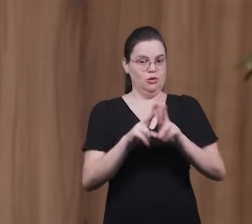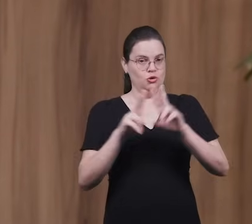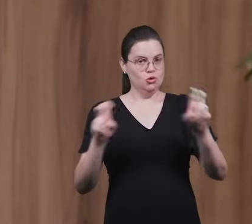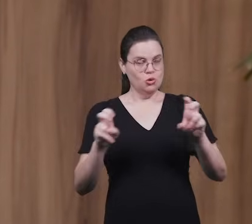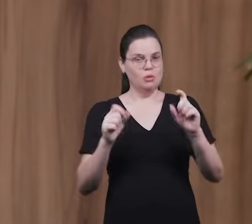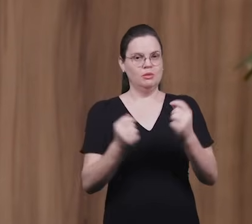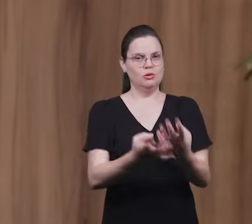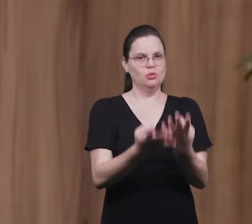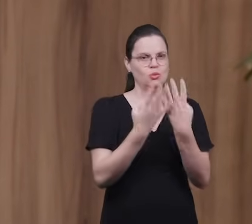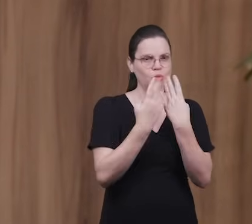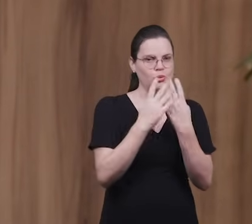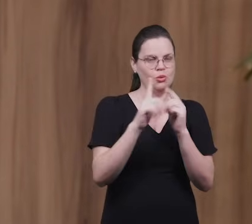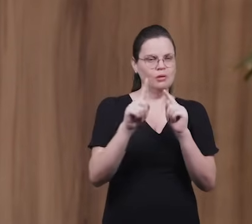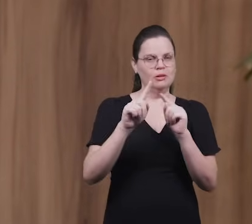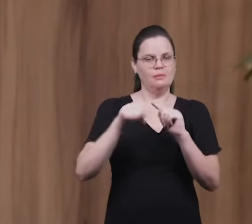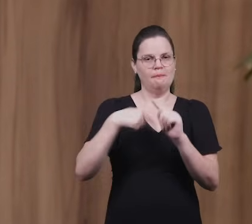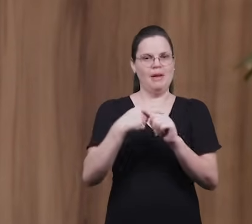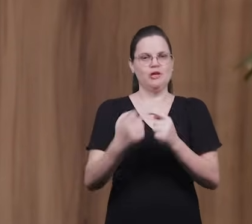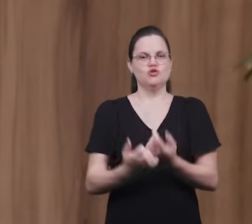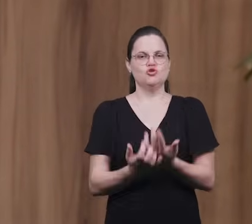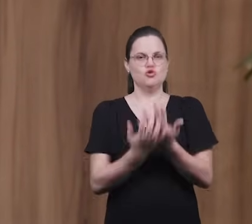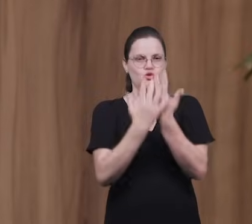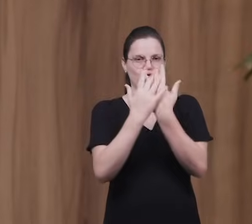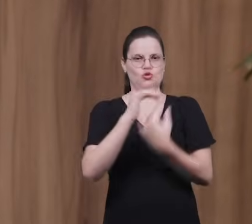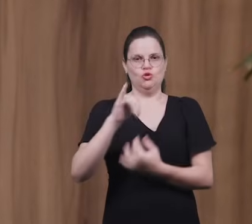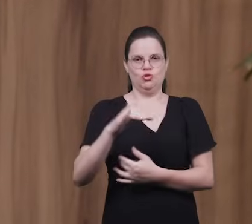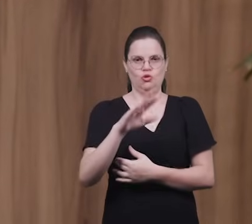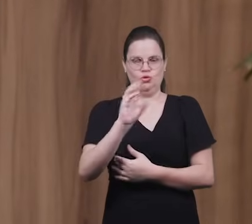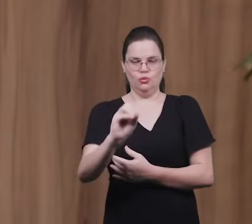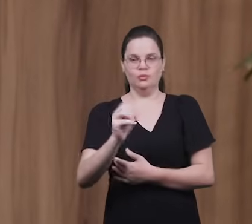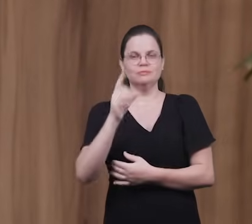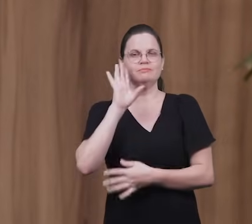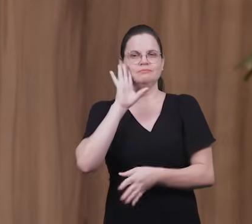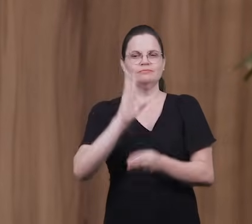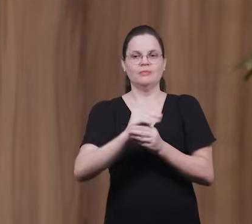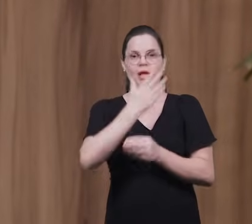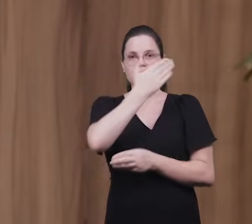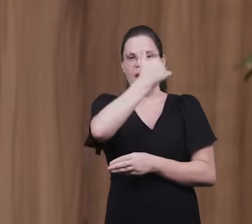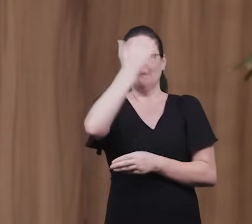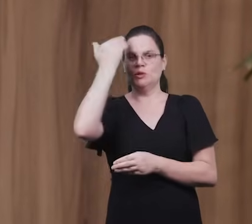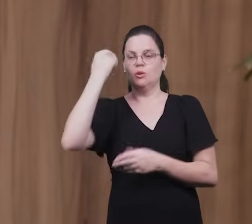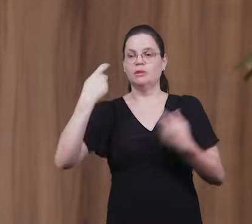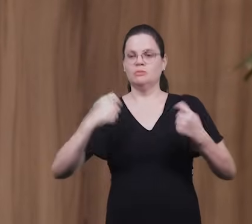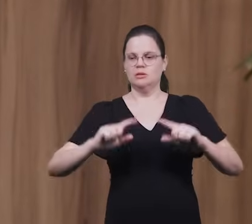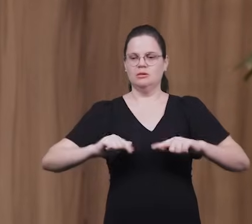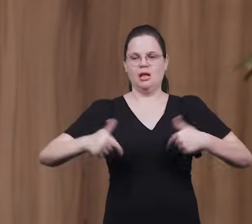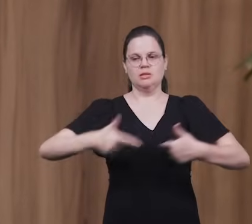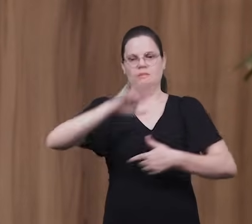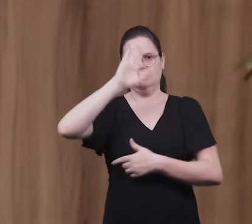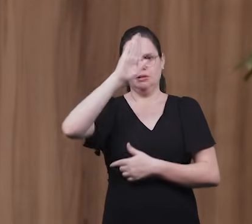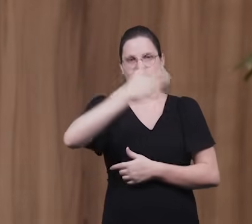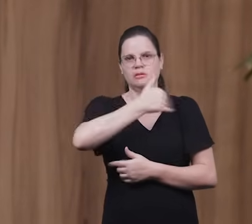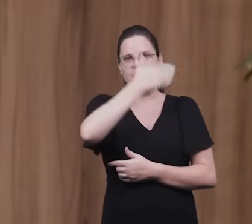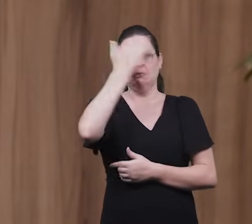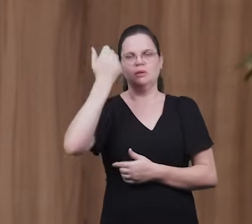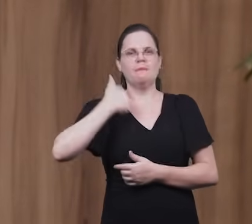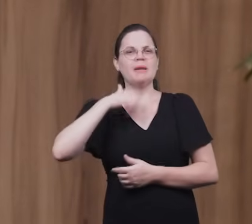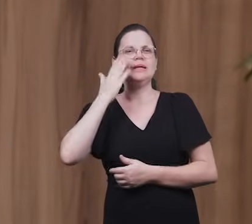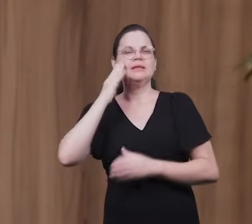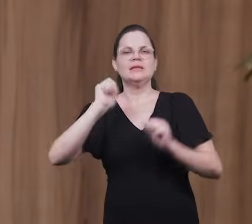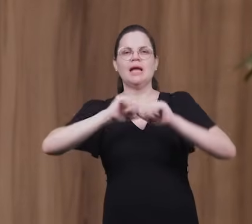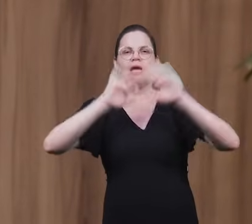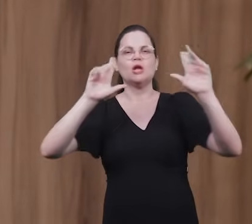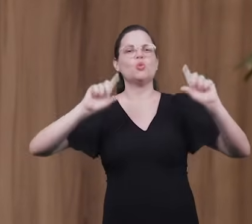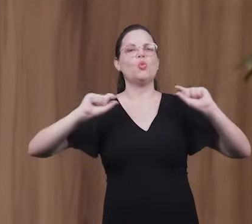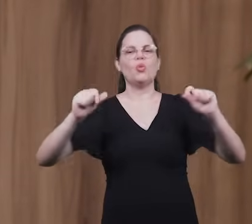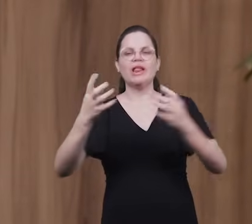joio, se manifesta também ali o espírito de sabedoria da parte do Senhor para discernir o que era trigo e o que era